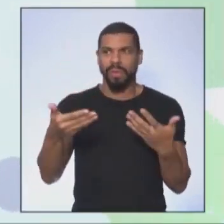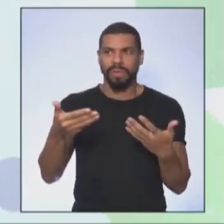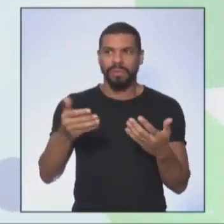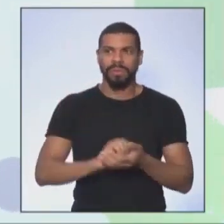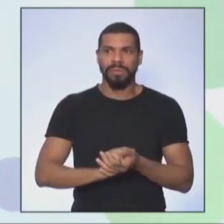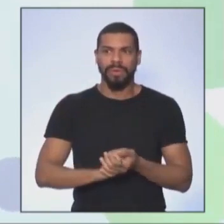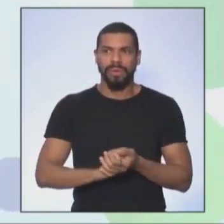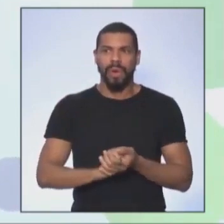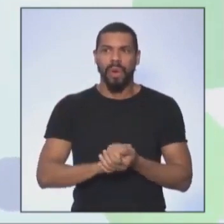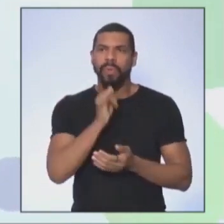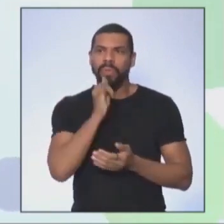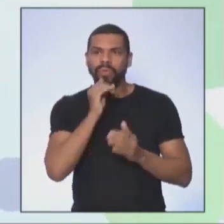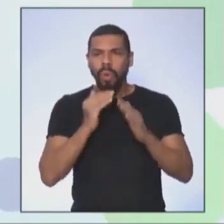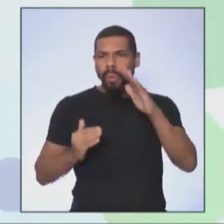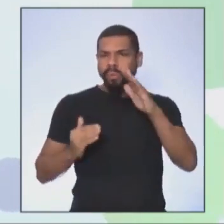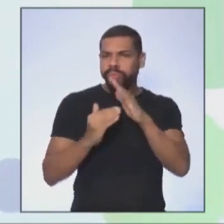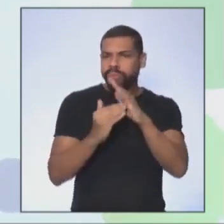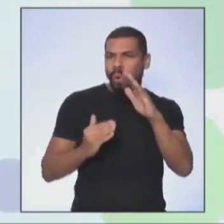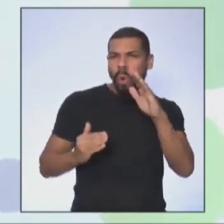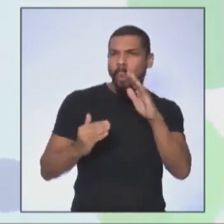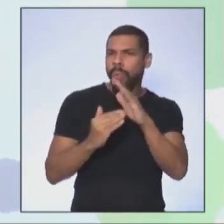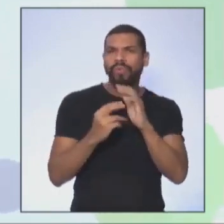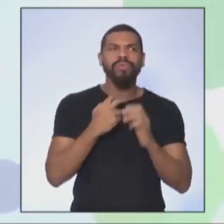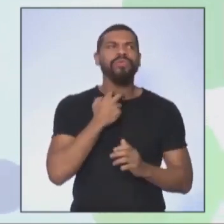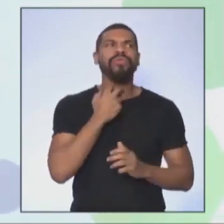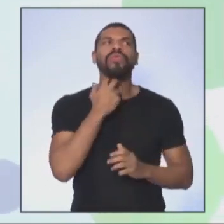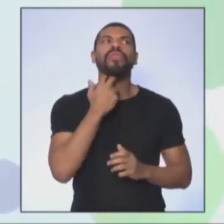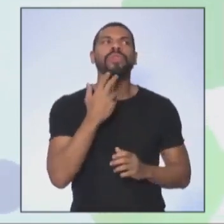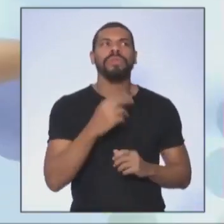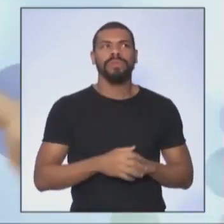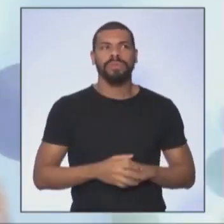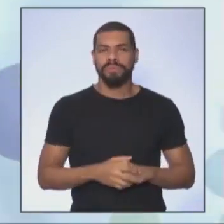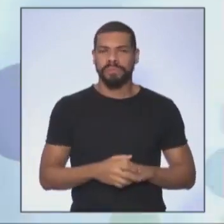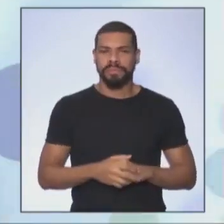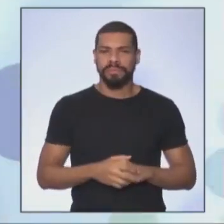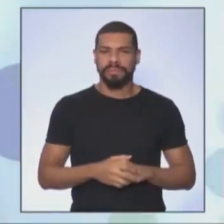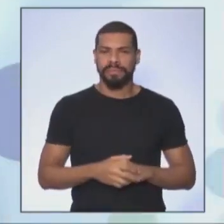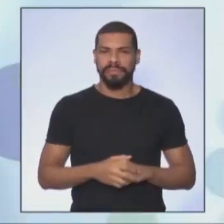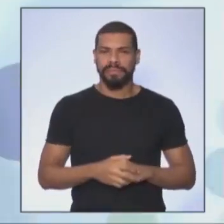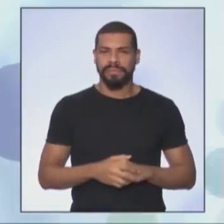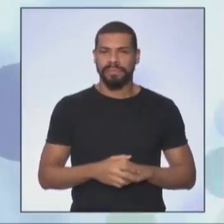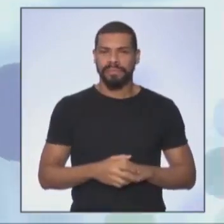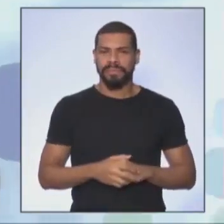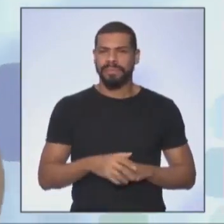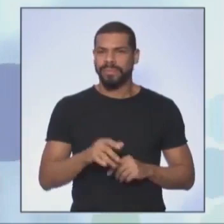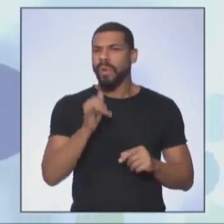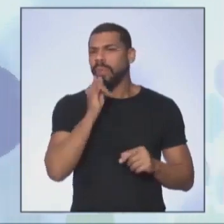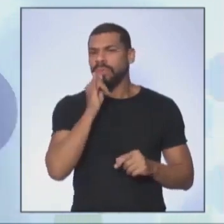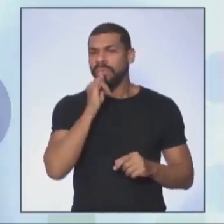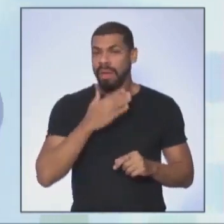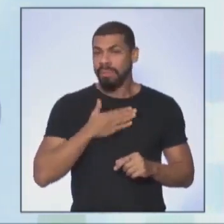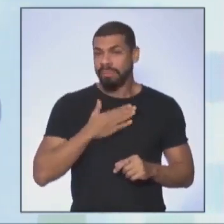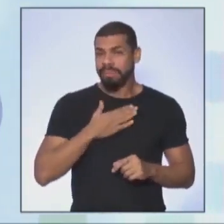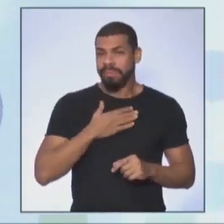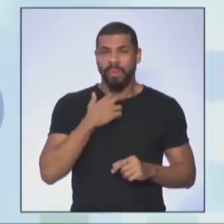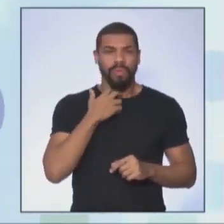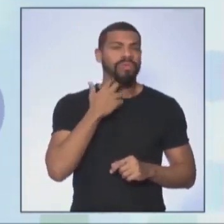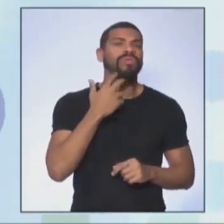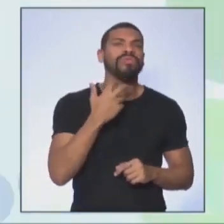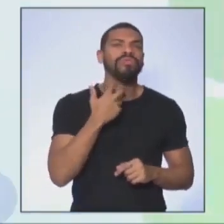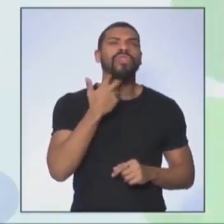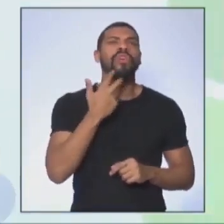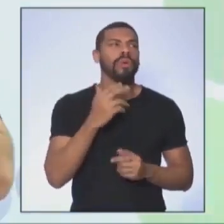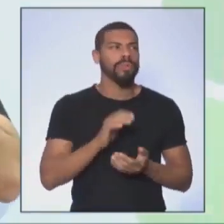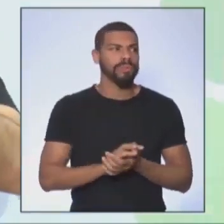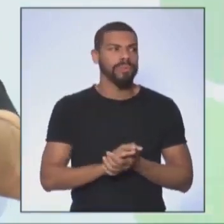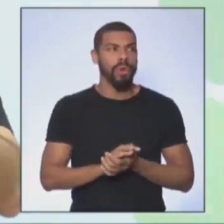onda, que uma voz humana consegue produzir. Para mim é o que o frequência. Francisco alcançou. Aquele é o máximo. Quem conseguir mais... Mas assim, eu não